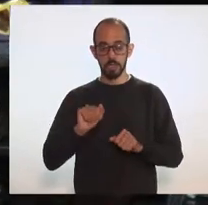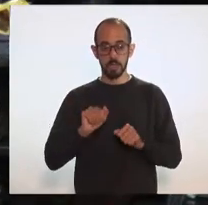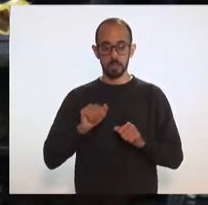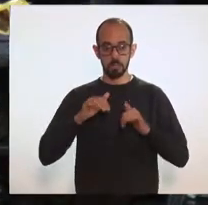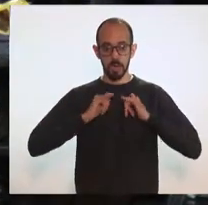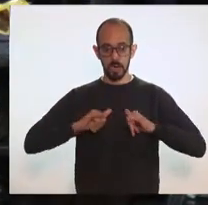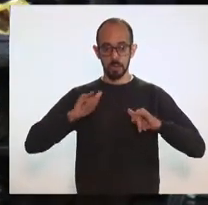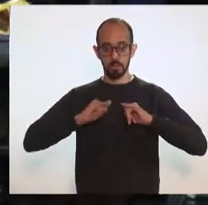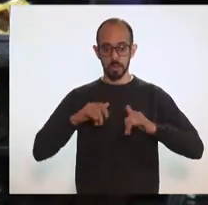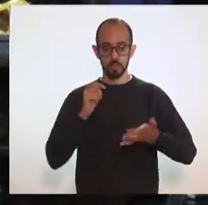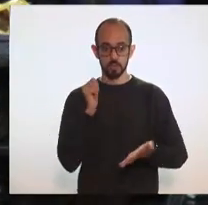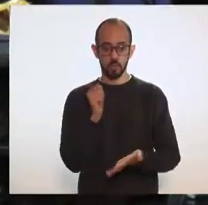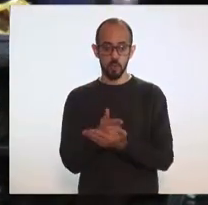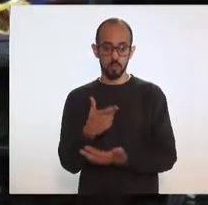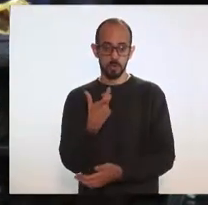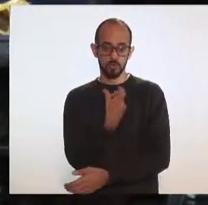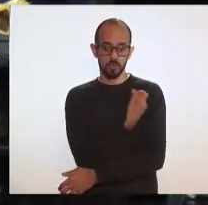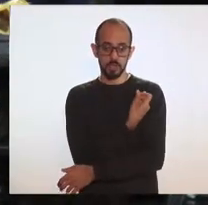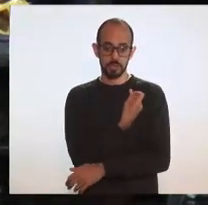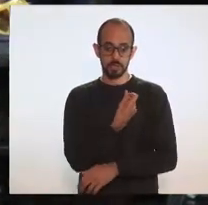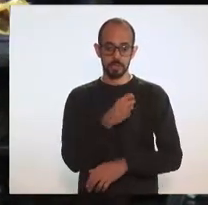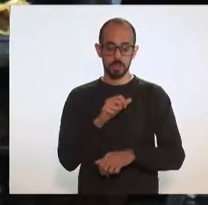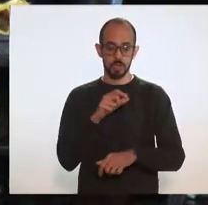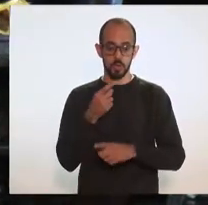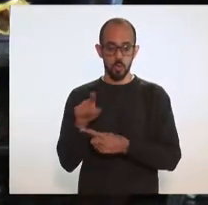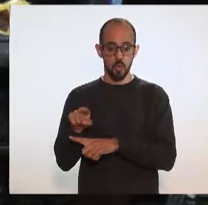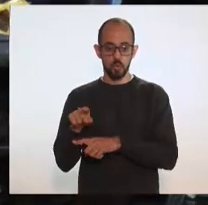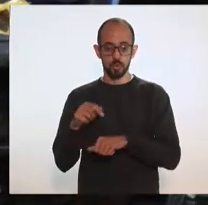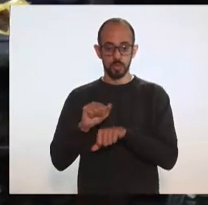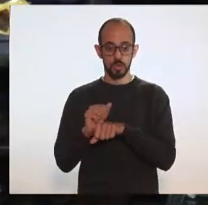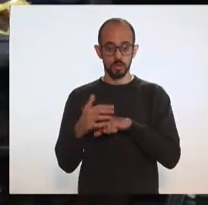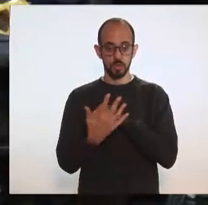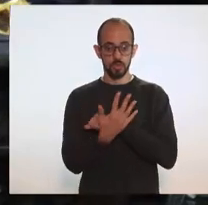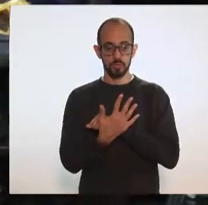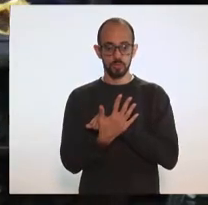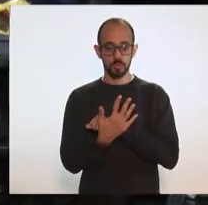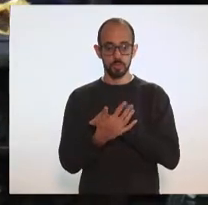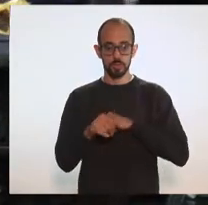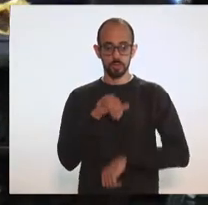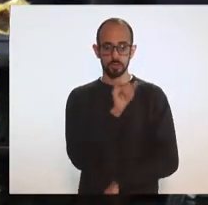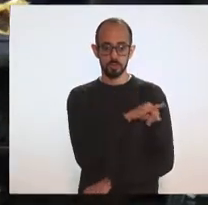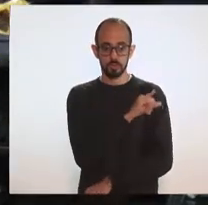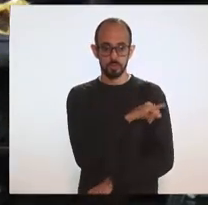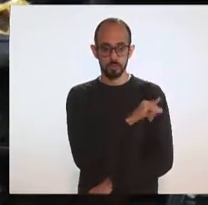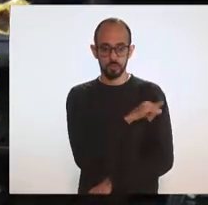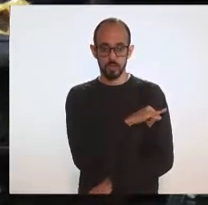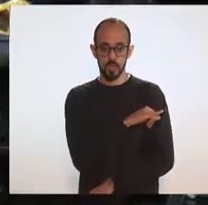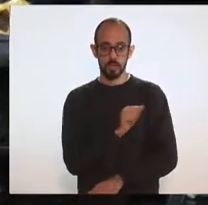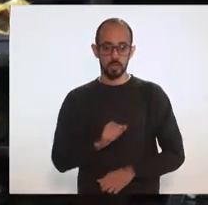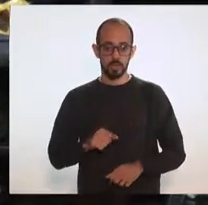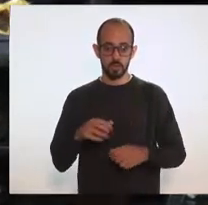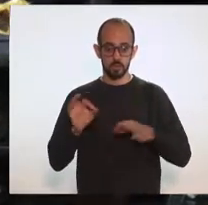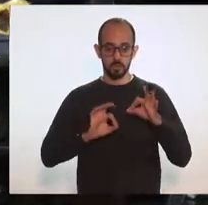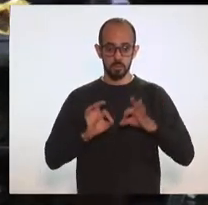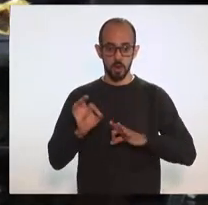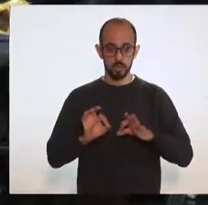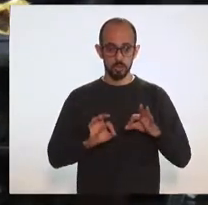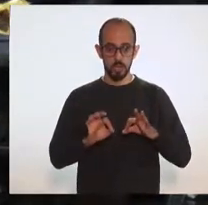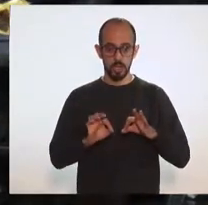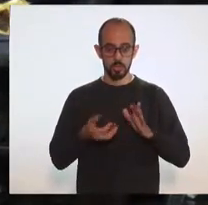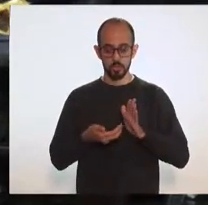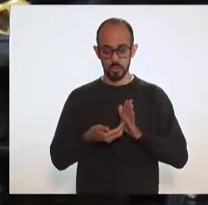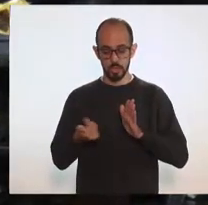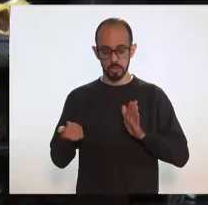campanha de compra de vacinas e sucos contra convite pelos municípios não habilitados de Janeiro da outra Providência o projeto será